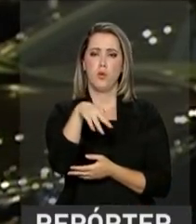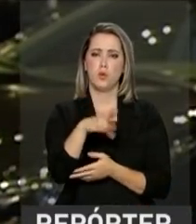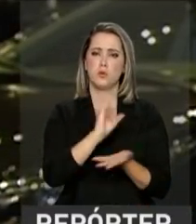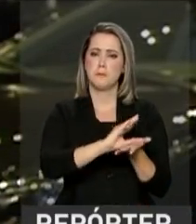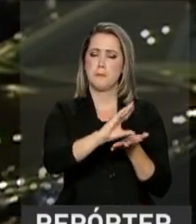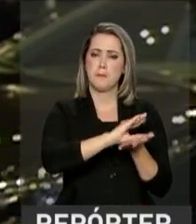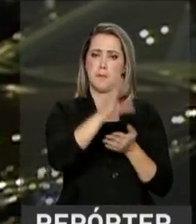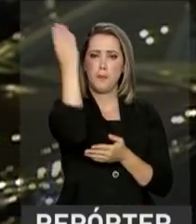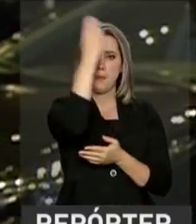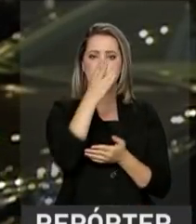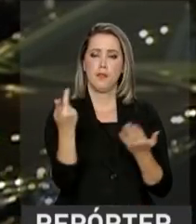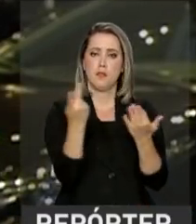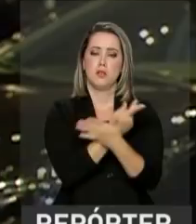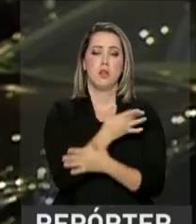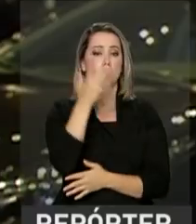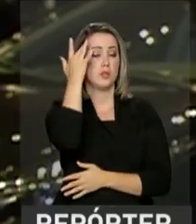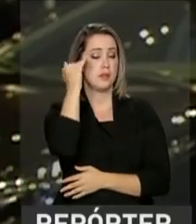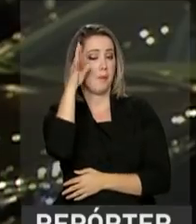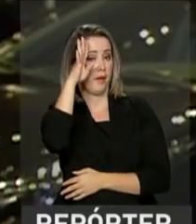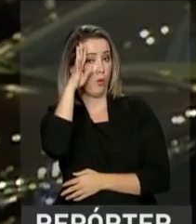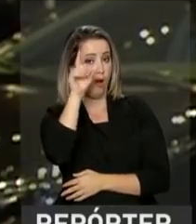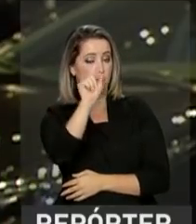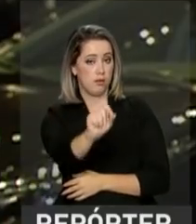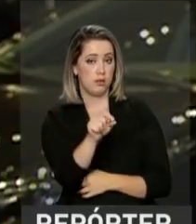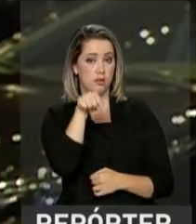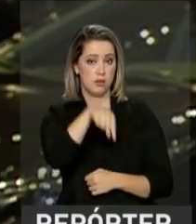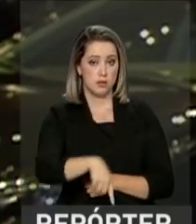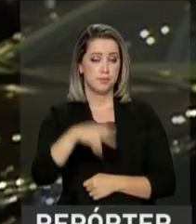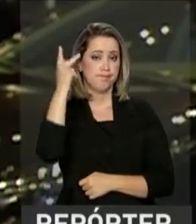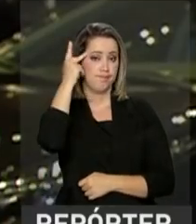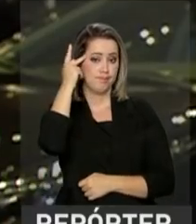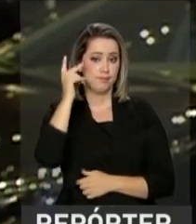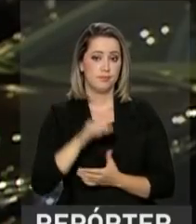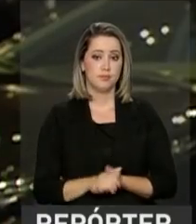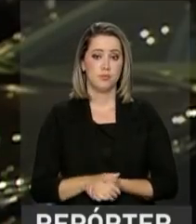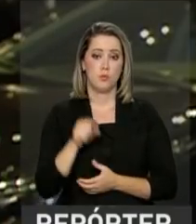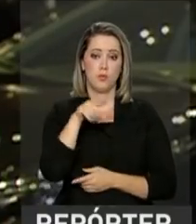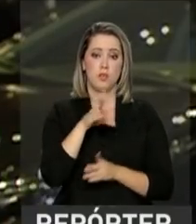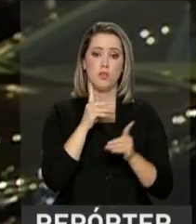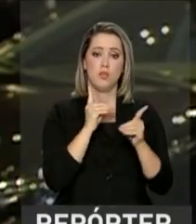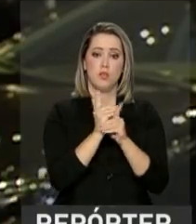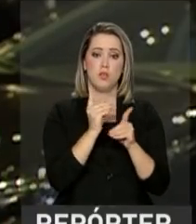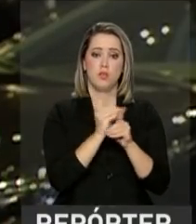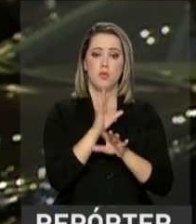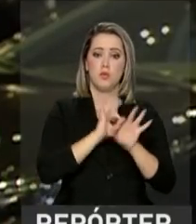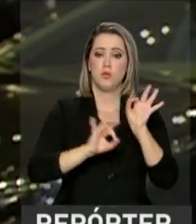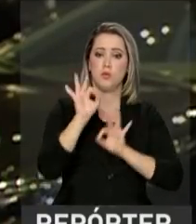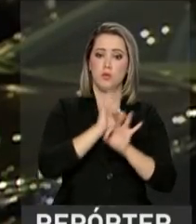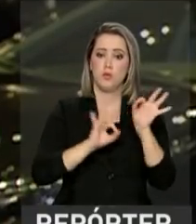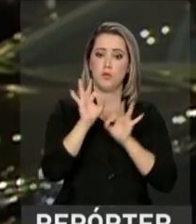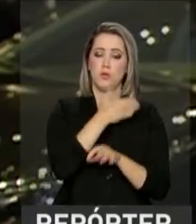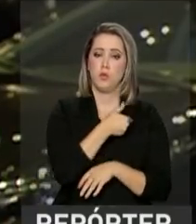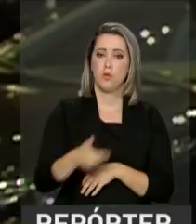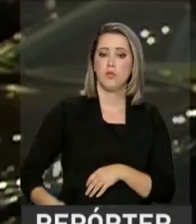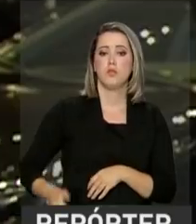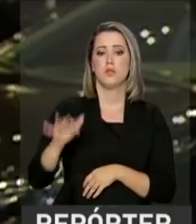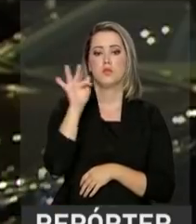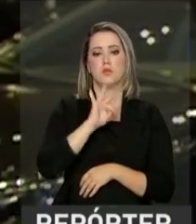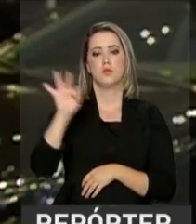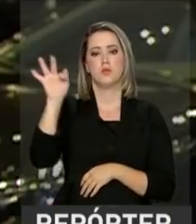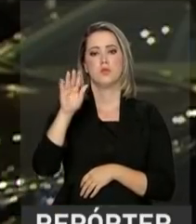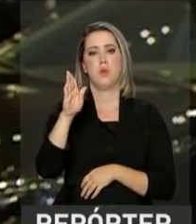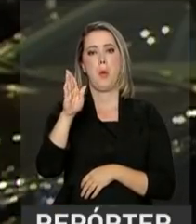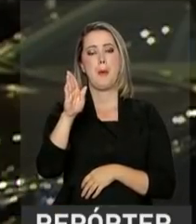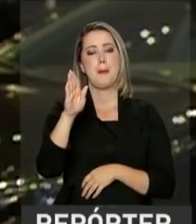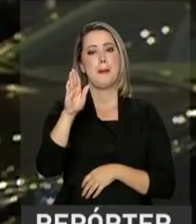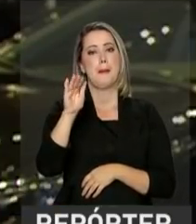Brasil, que será realizado entre amanhã e quarta-feira aqui na capital paulista. Este encontro, organizado pelo governo federal e o BID,